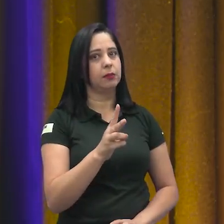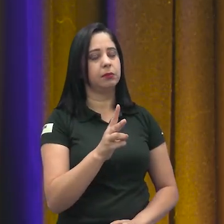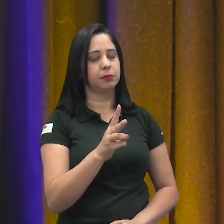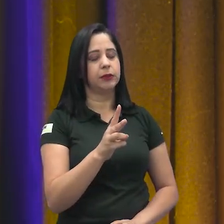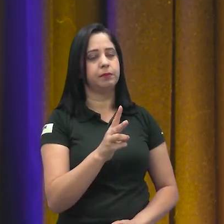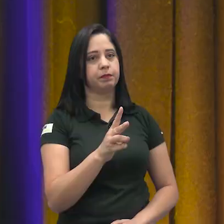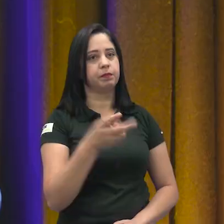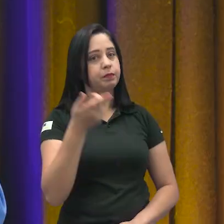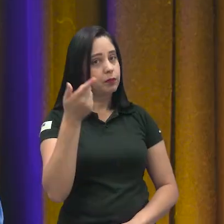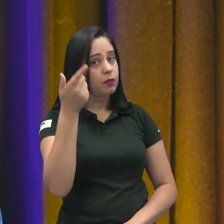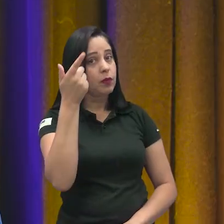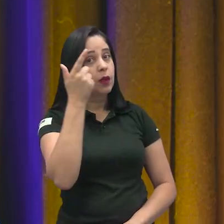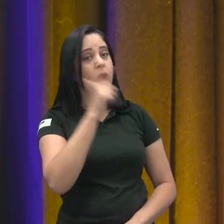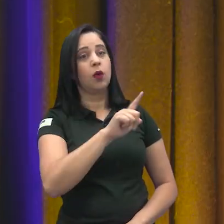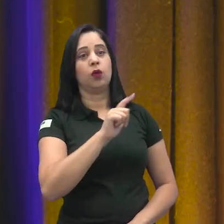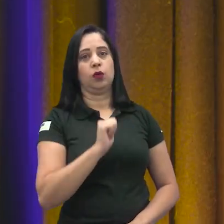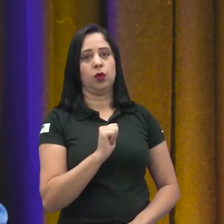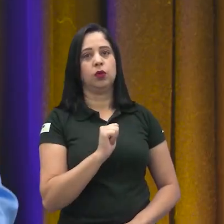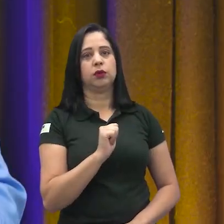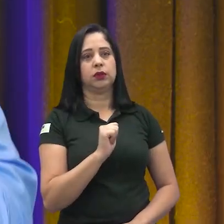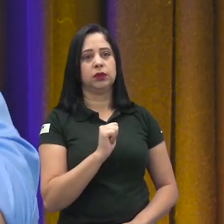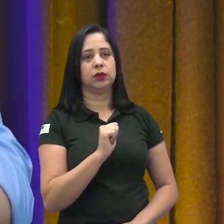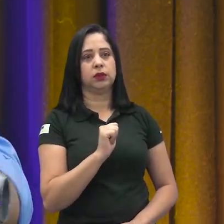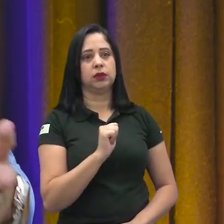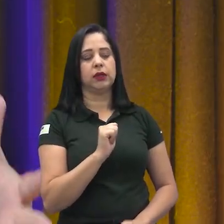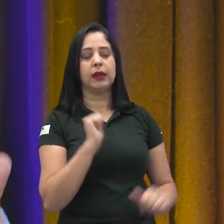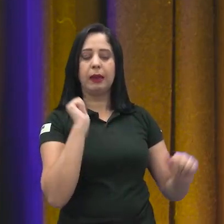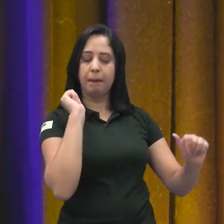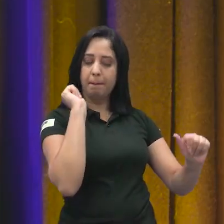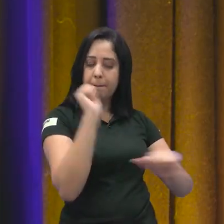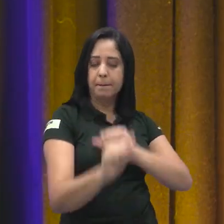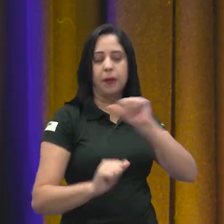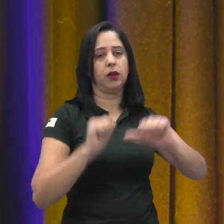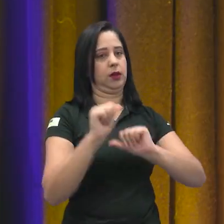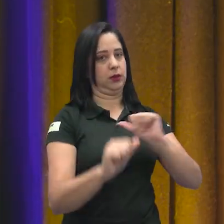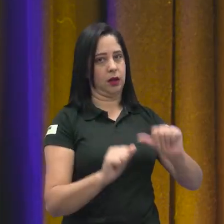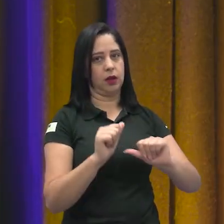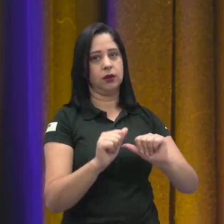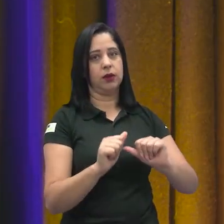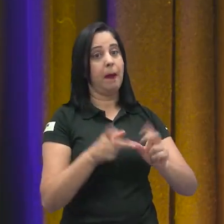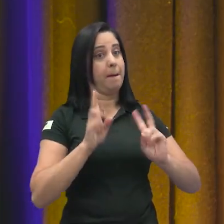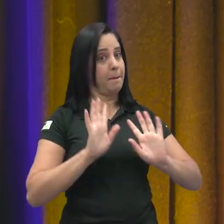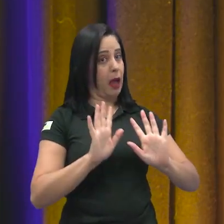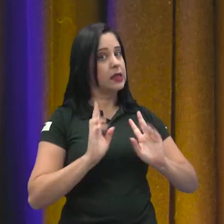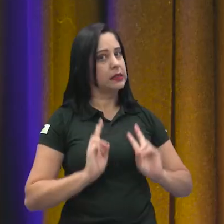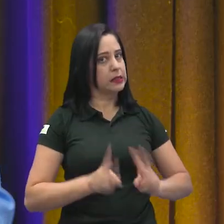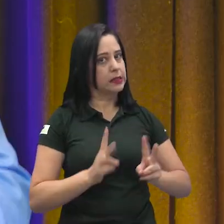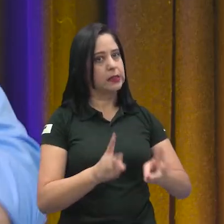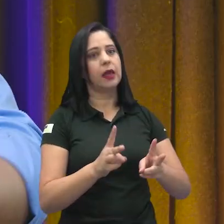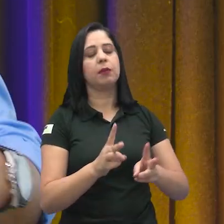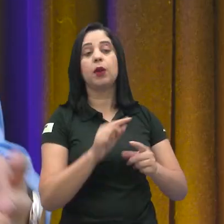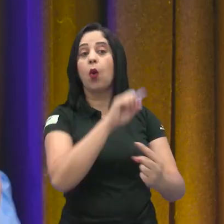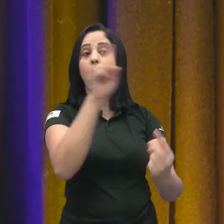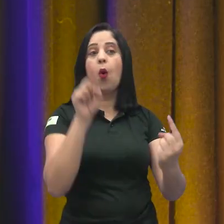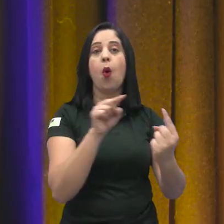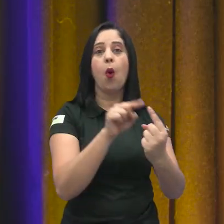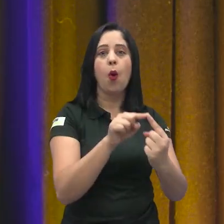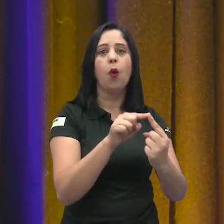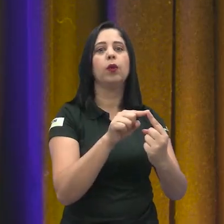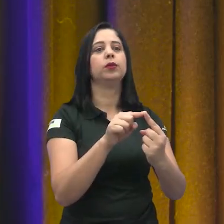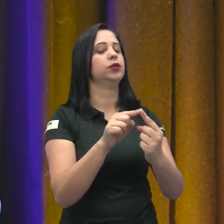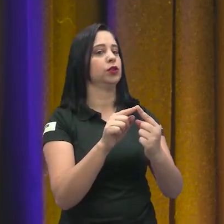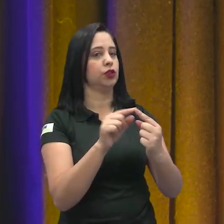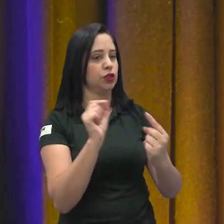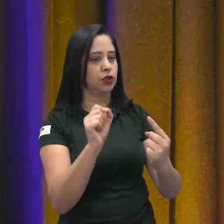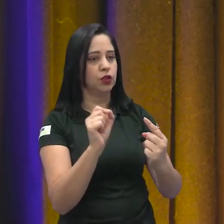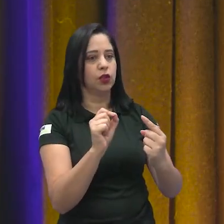do resultado e, se for necessário alguma mudança nesse interim, sempre no propósito de um bom resultado, clareza com a